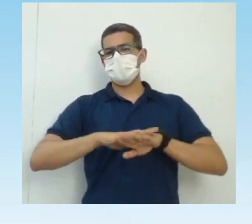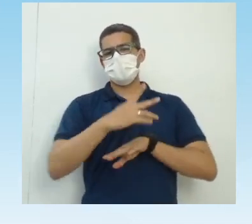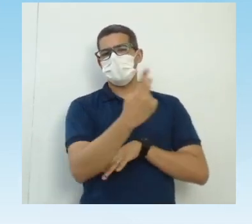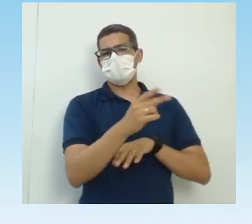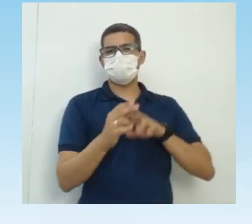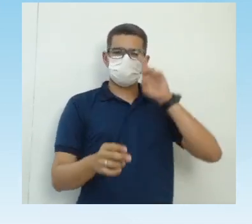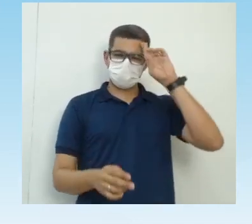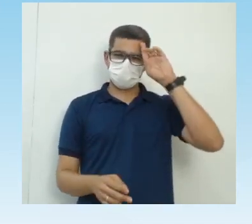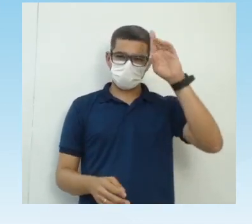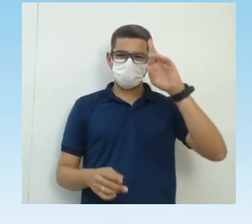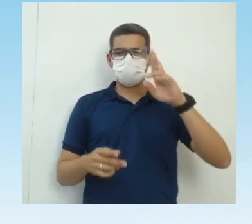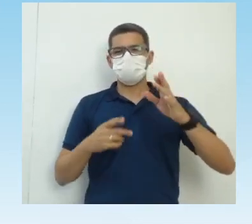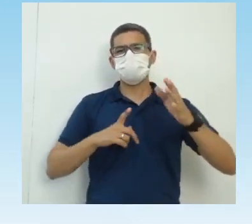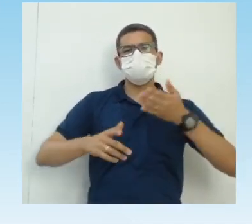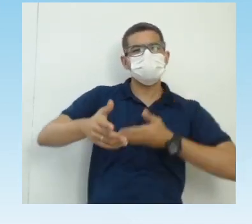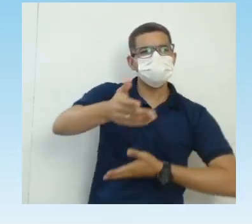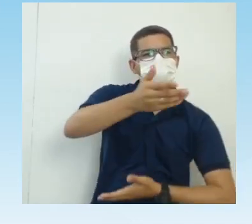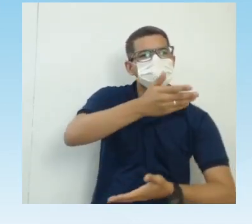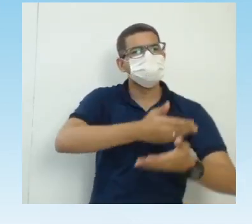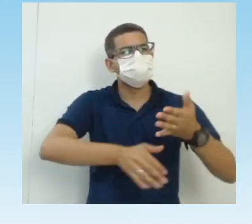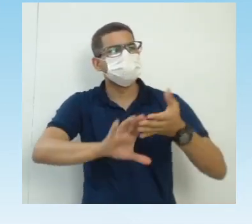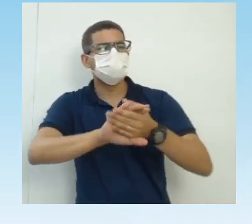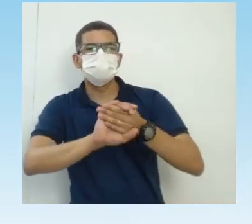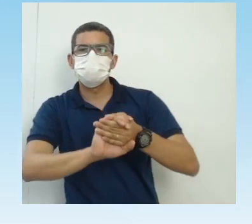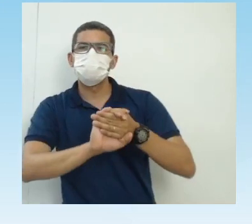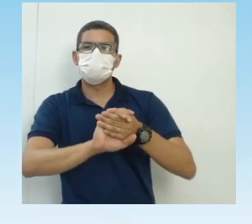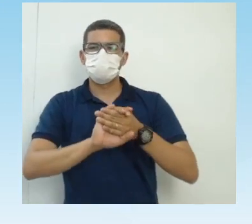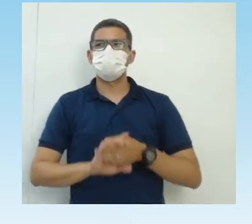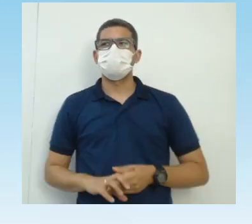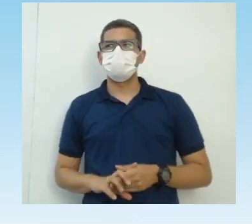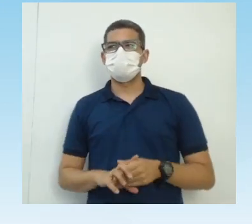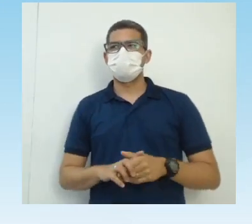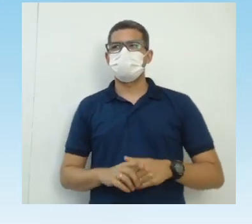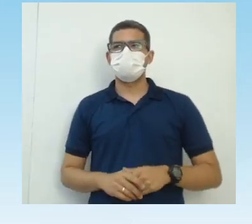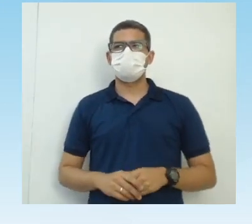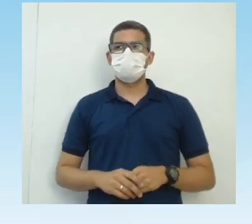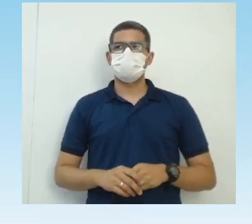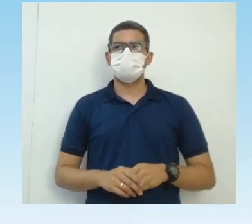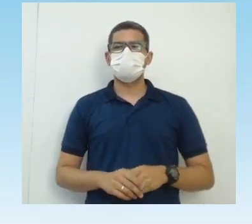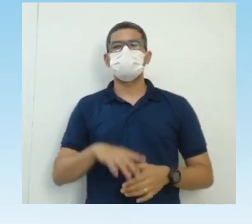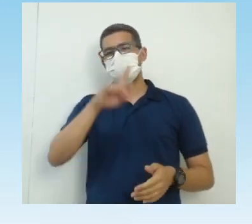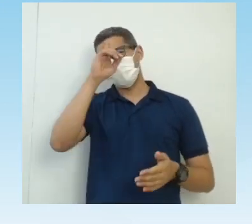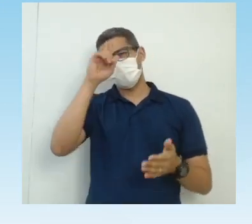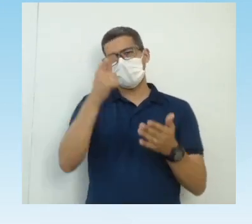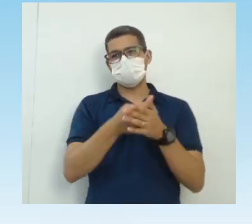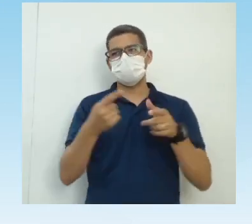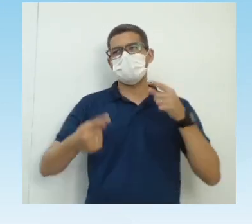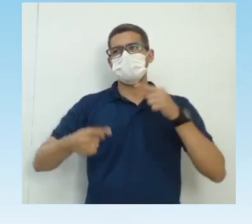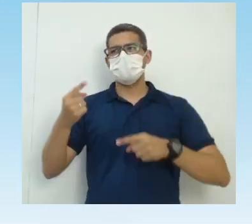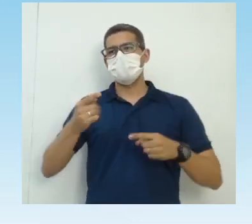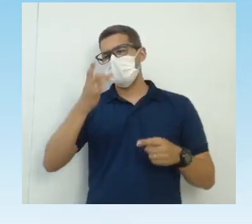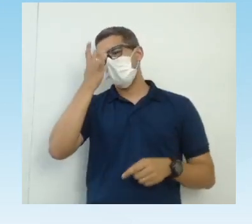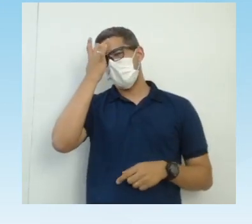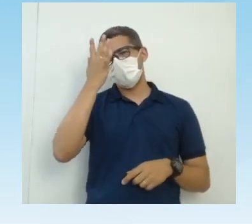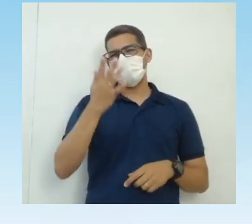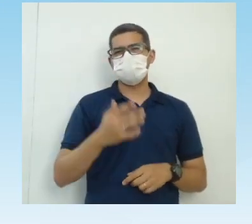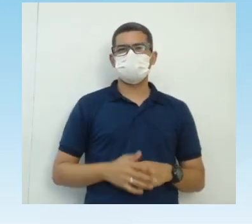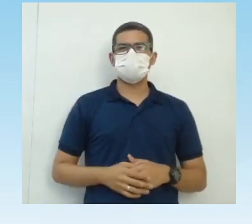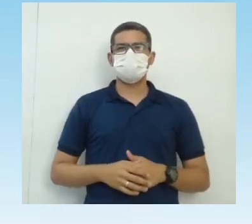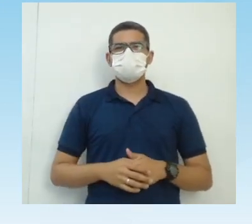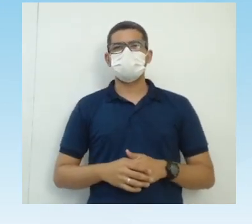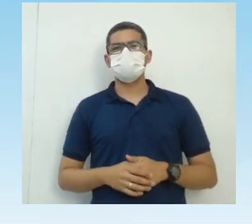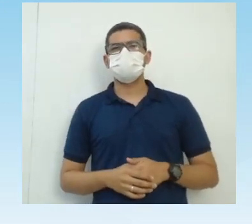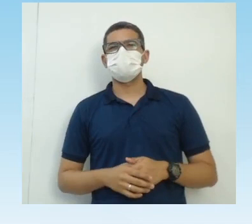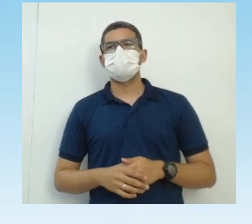vai barganhando, né? Vai negociando participação nas decisões políticas. Fácil, né? Show de bola?